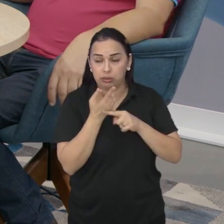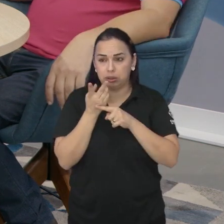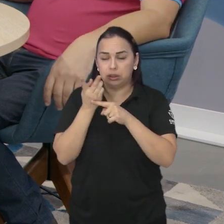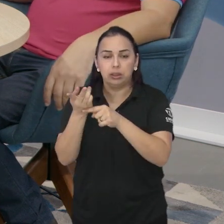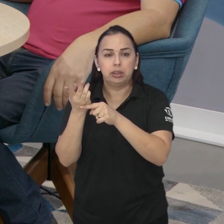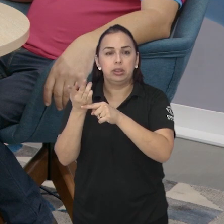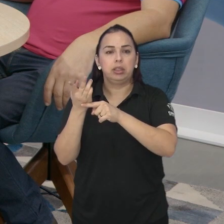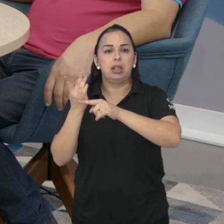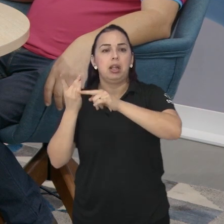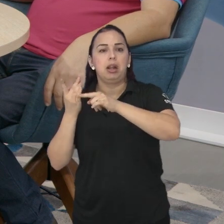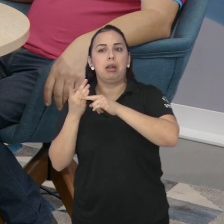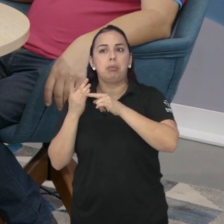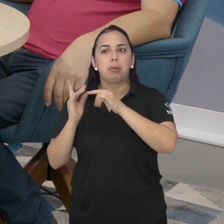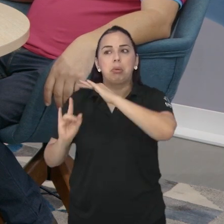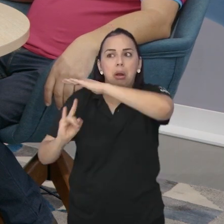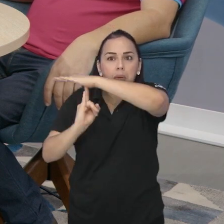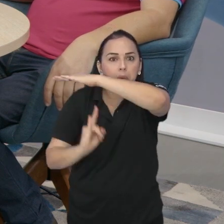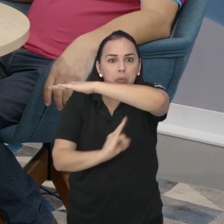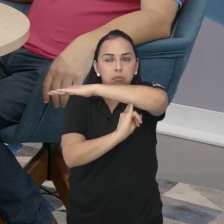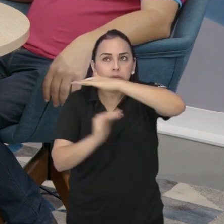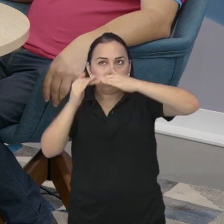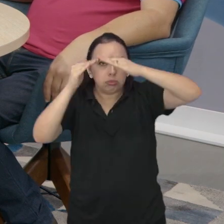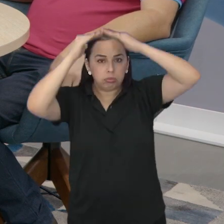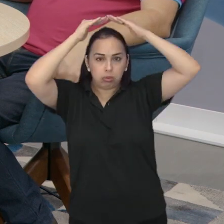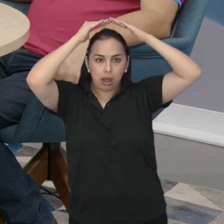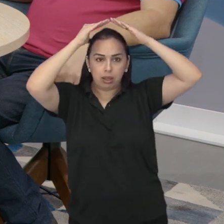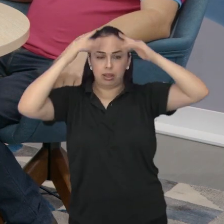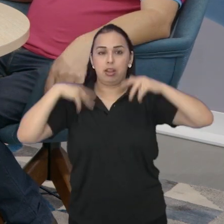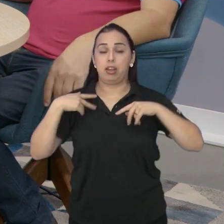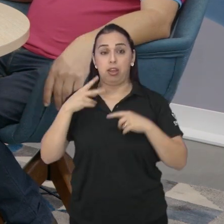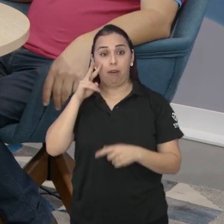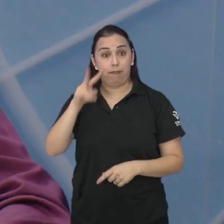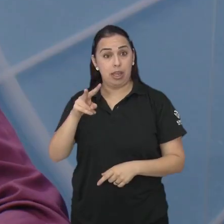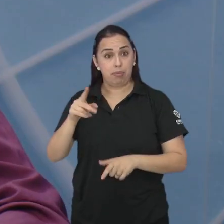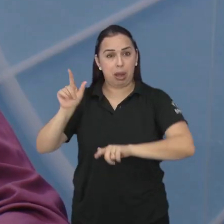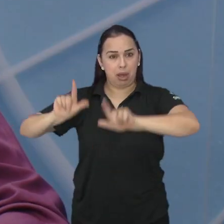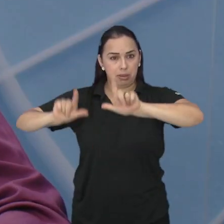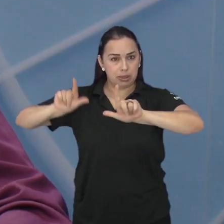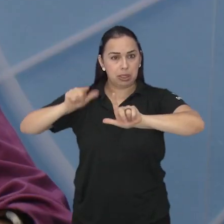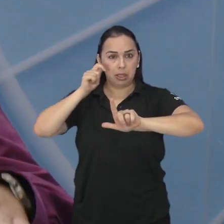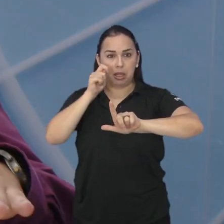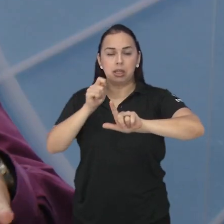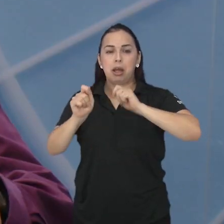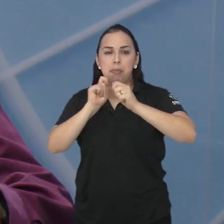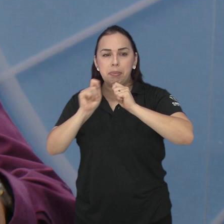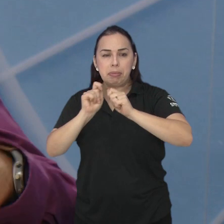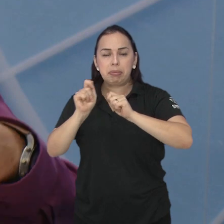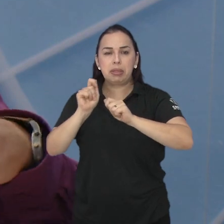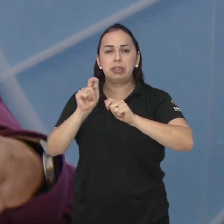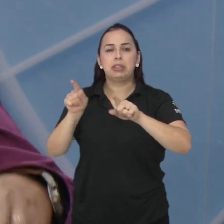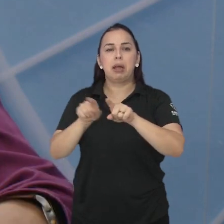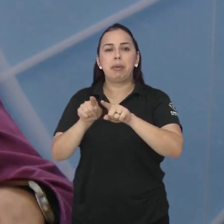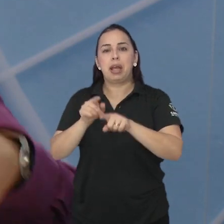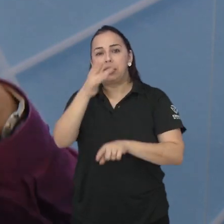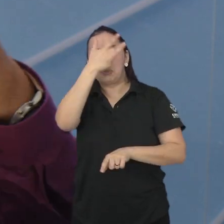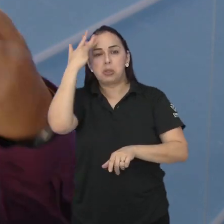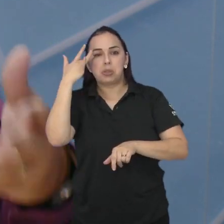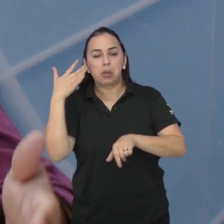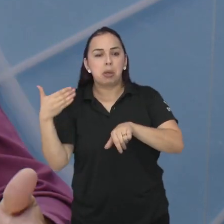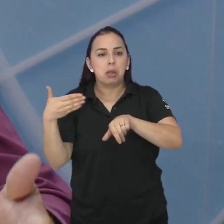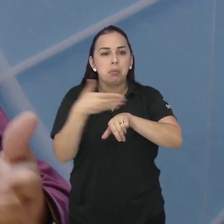Marcos, sobre Marquises, outros lugares, algumas reportagens que eu vi em São Paulo também, colocando as